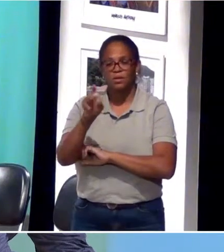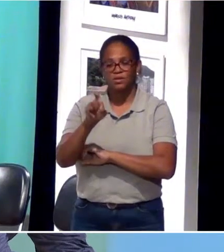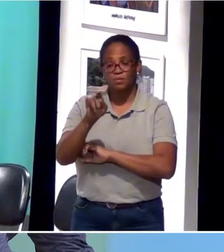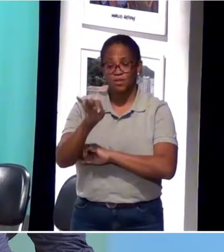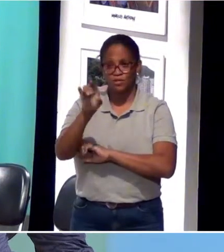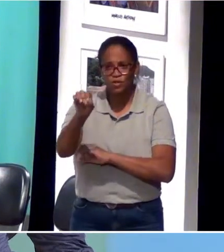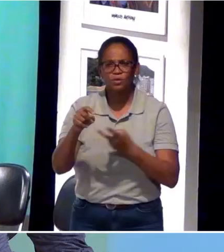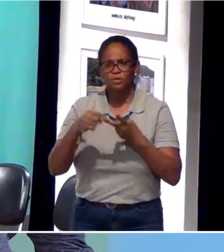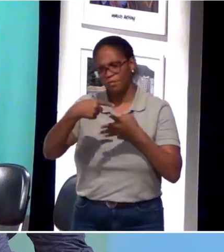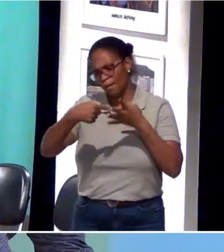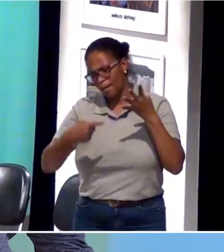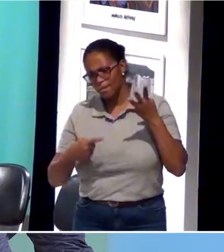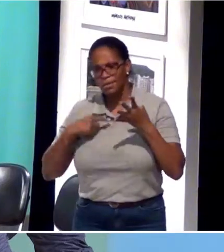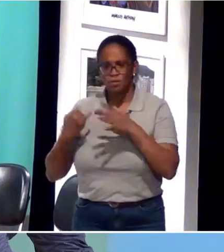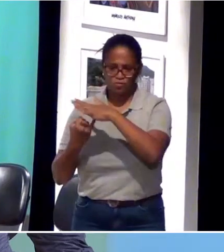tem essa